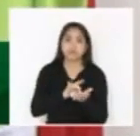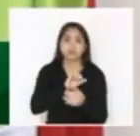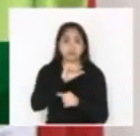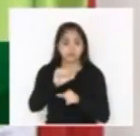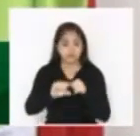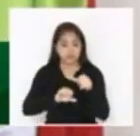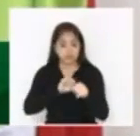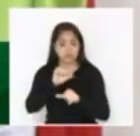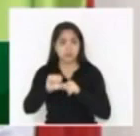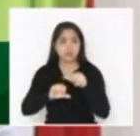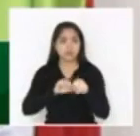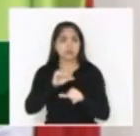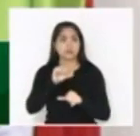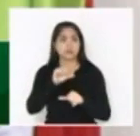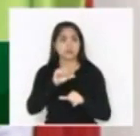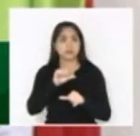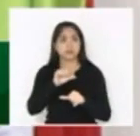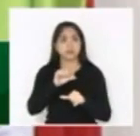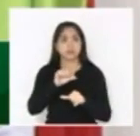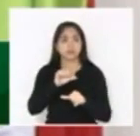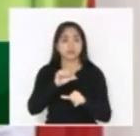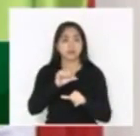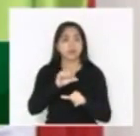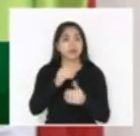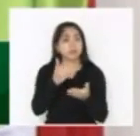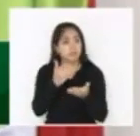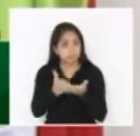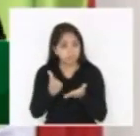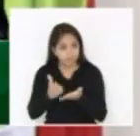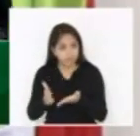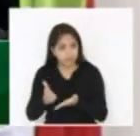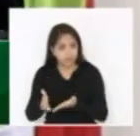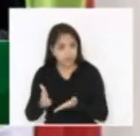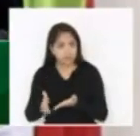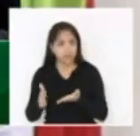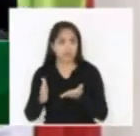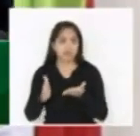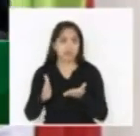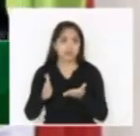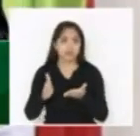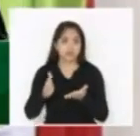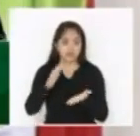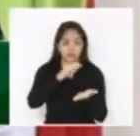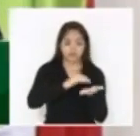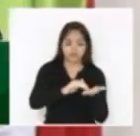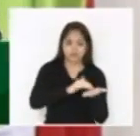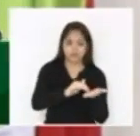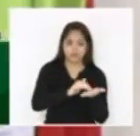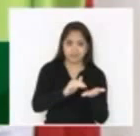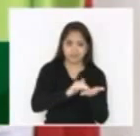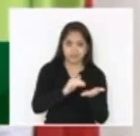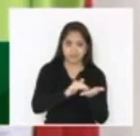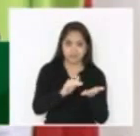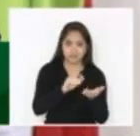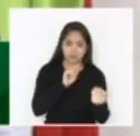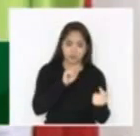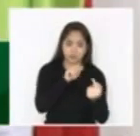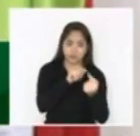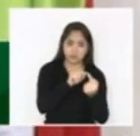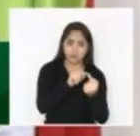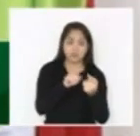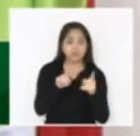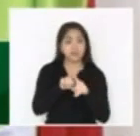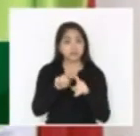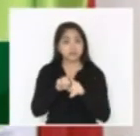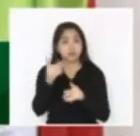em agências, elas perderam não apenas o status de secretaria, mas perderam o